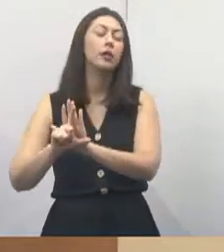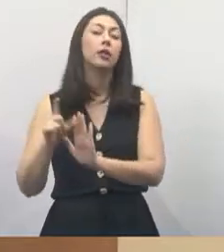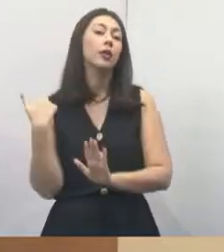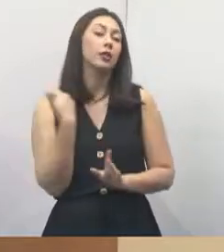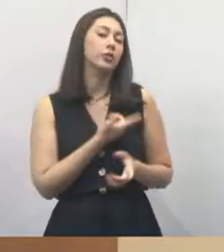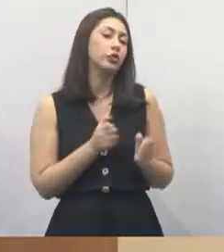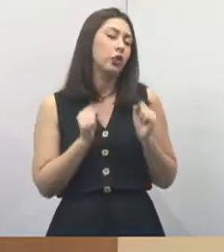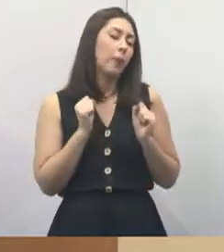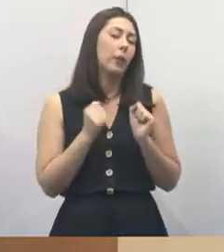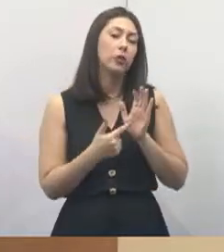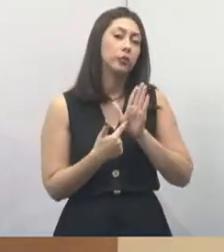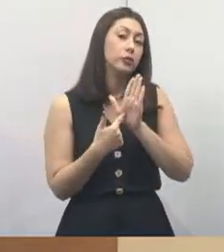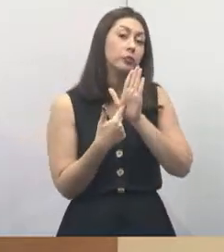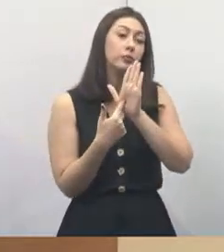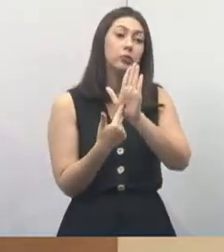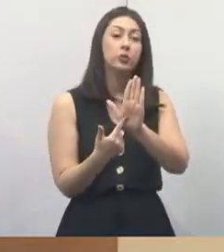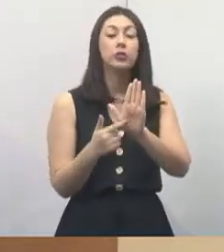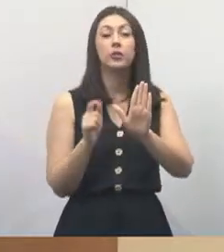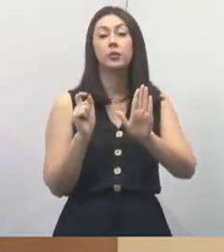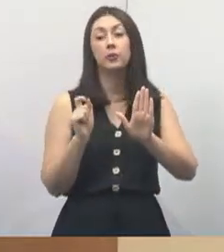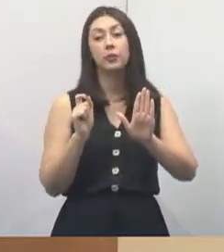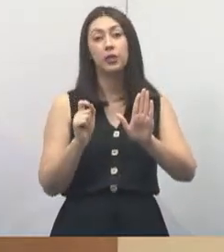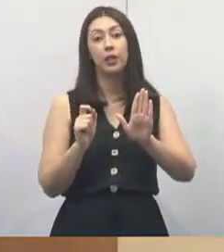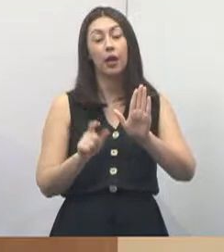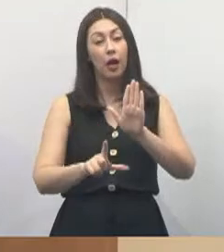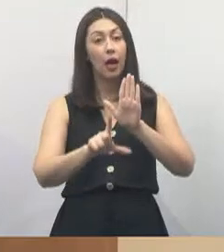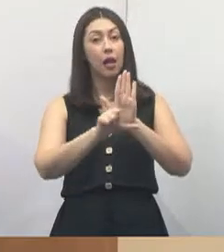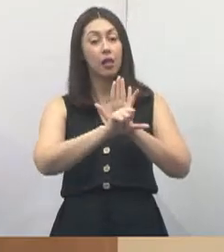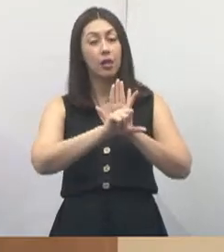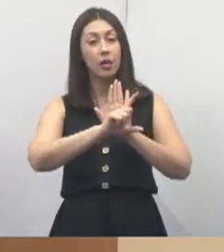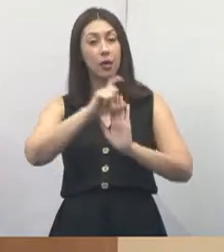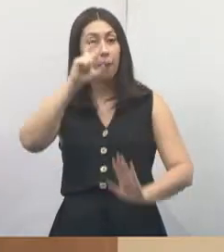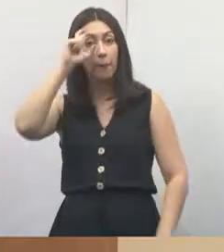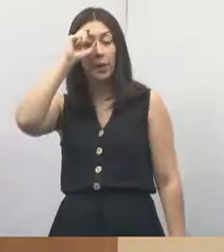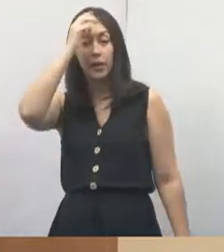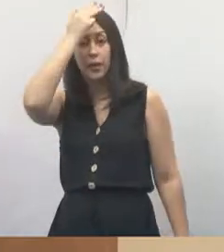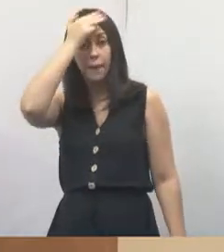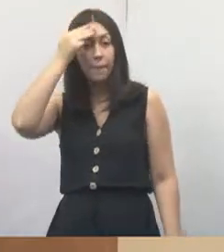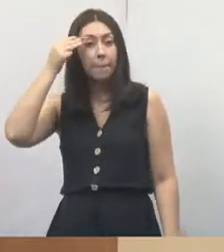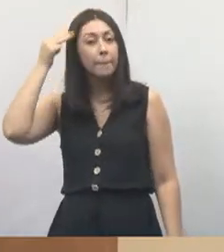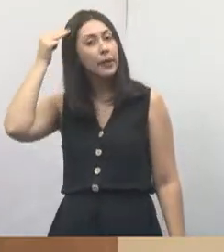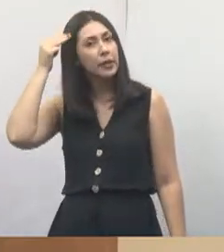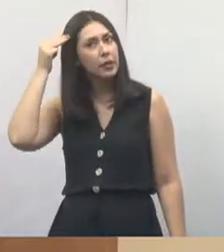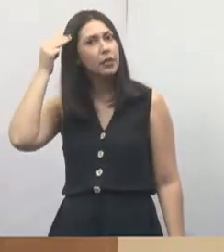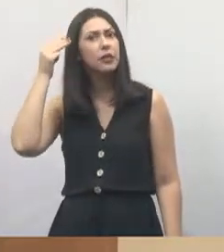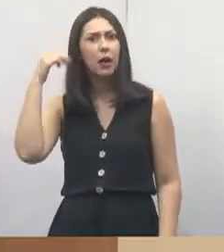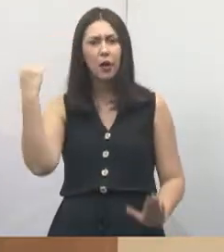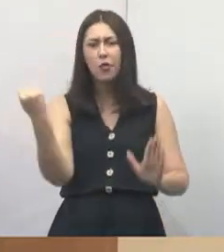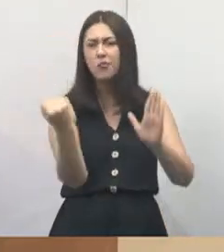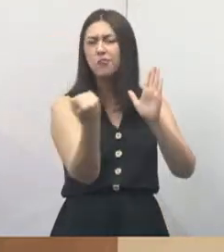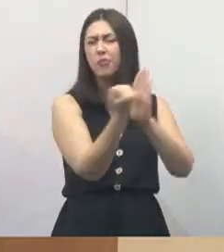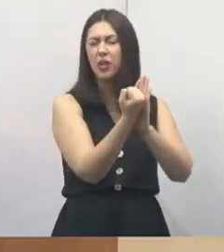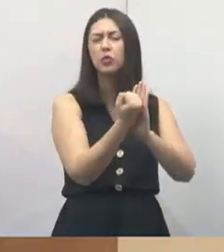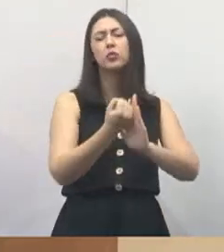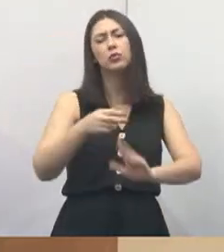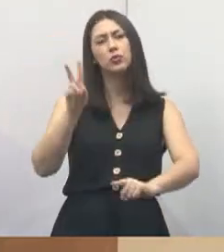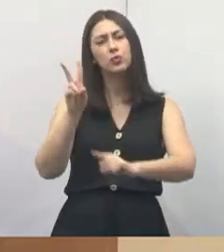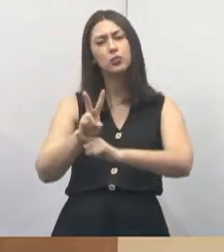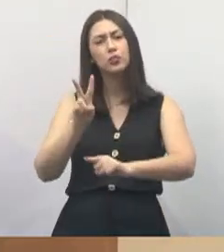podemos citar como um instrumento maior a Lei Maria da Penha, que é um marco da legislação protetiva à